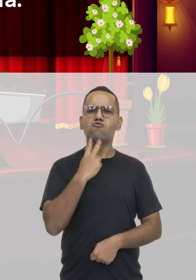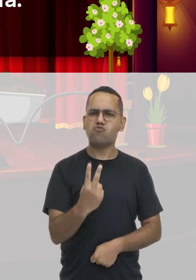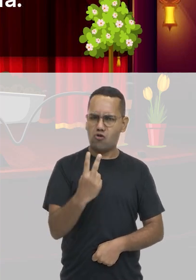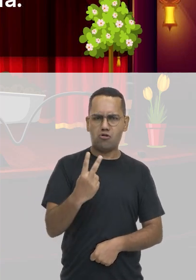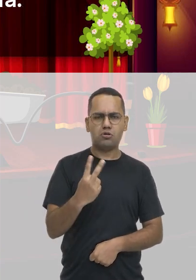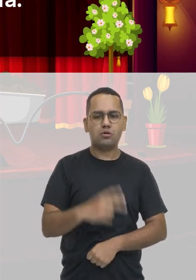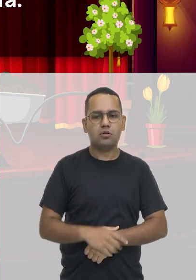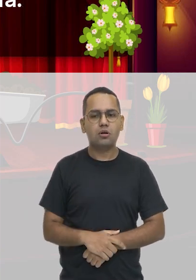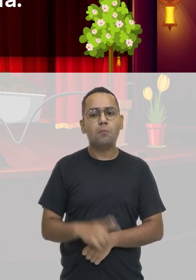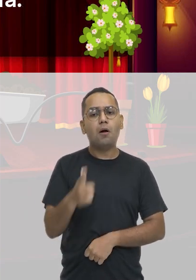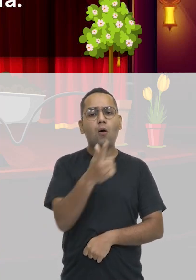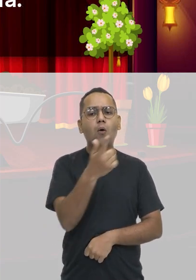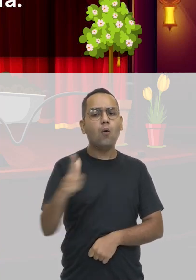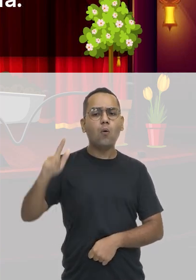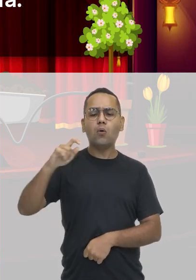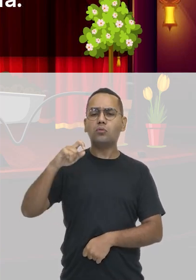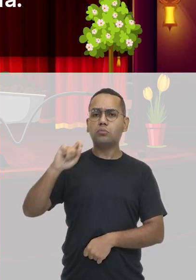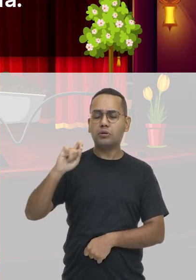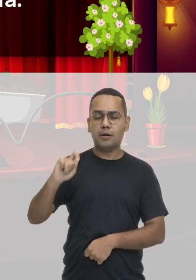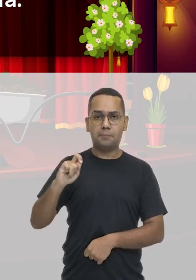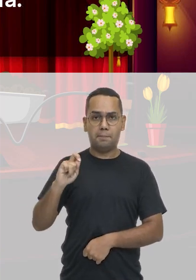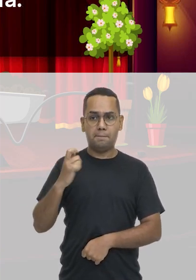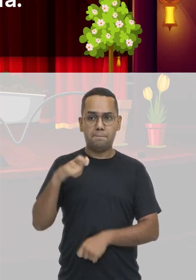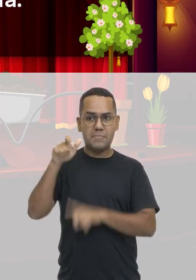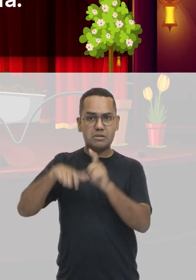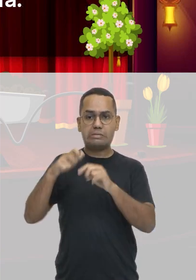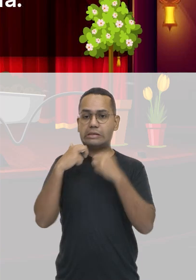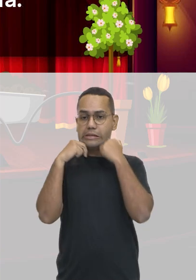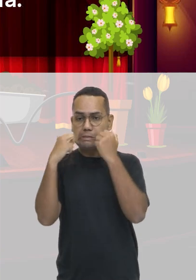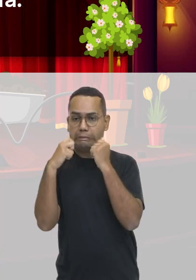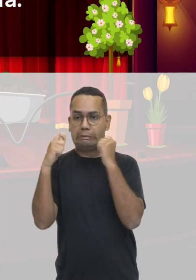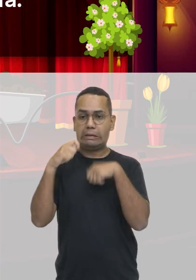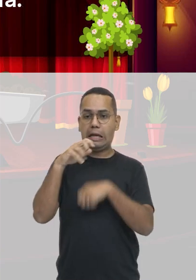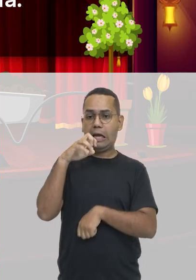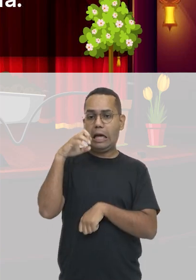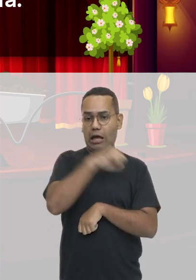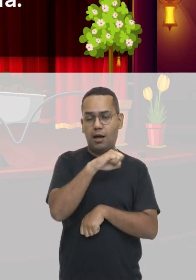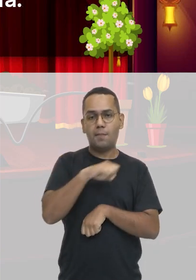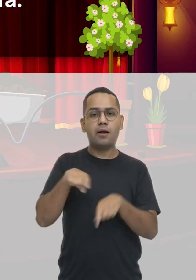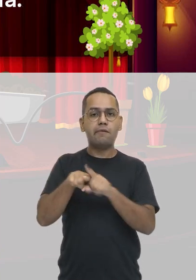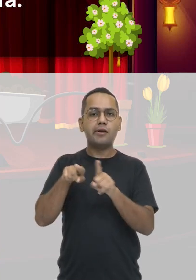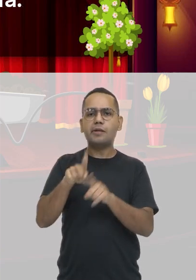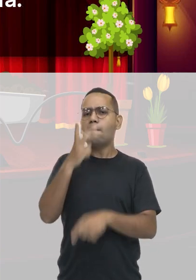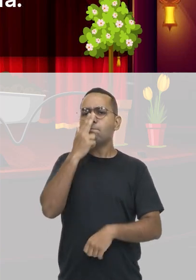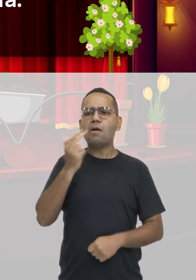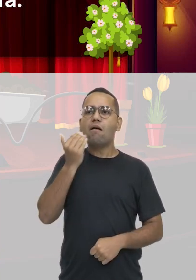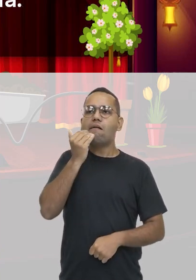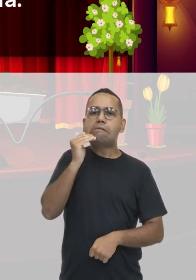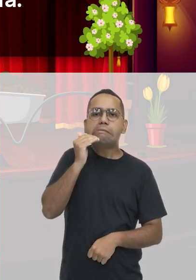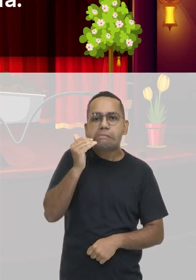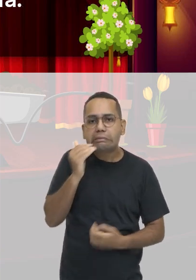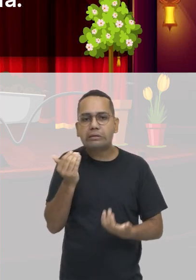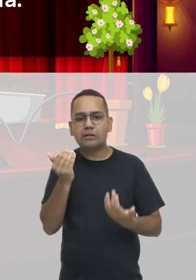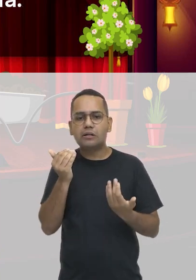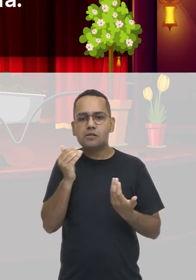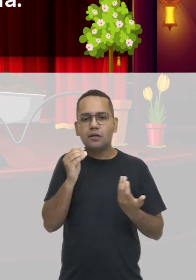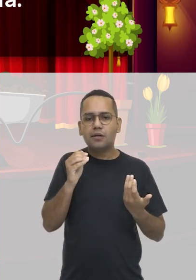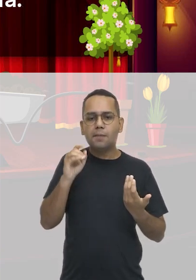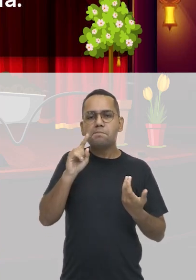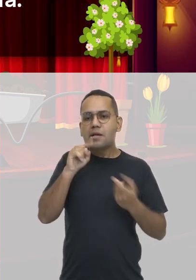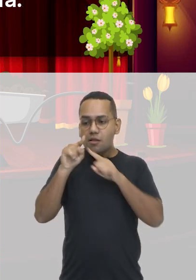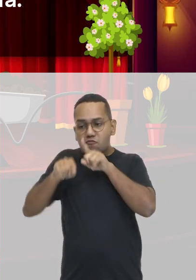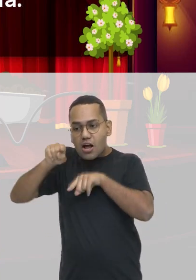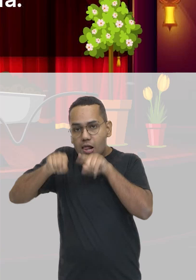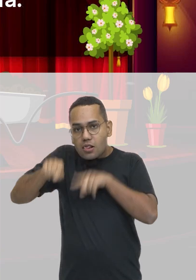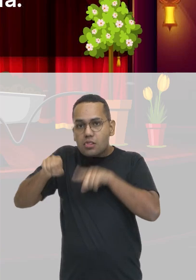grave, enquanto um personagem nervoso pode falar rápido e de forma trêmula, né? De forma